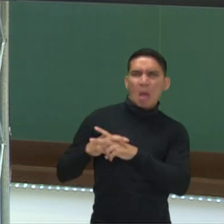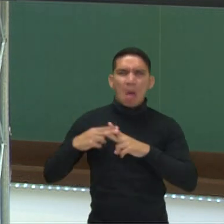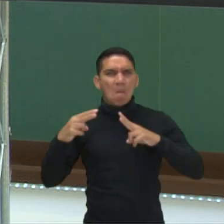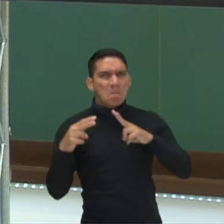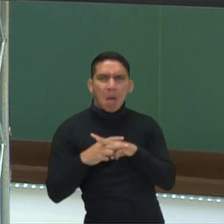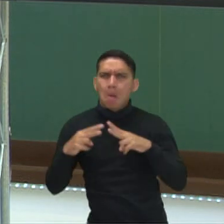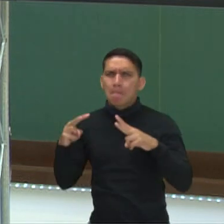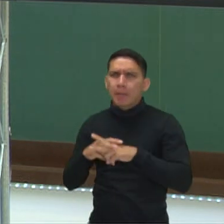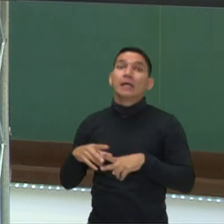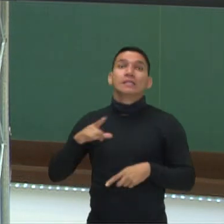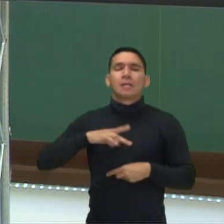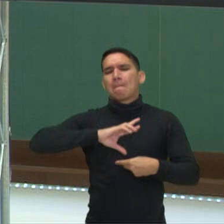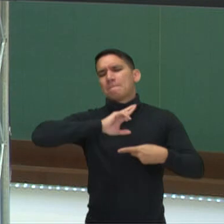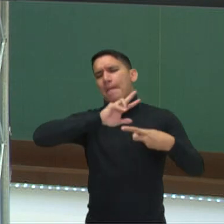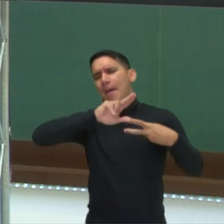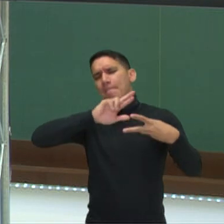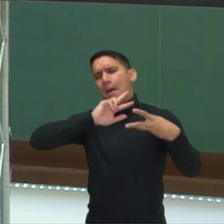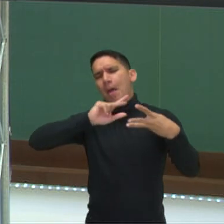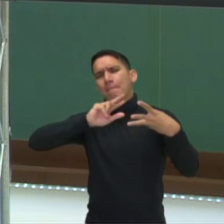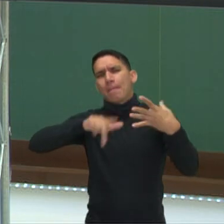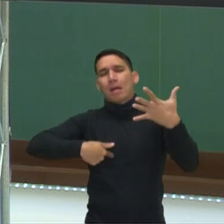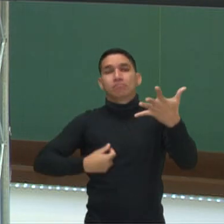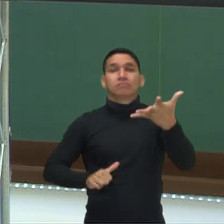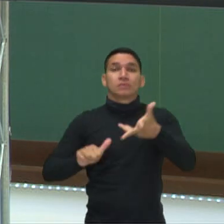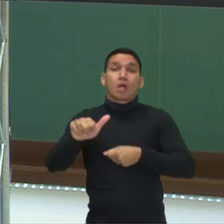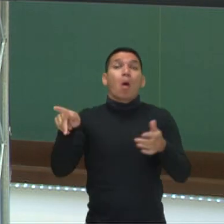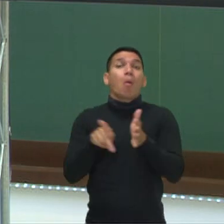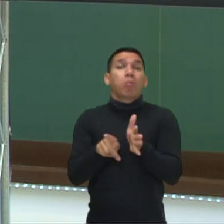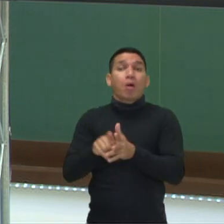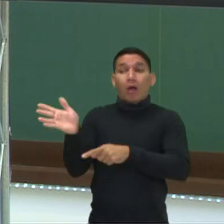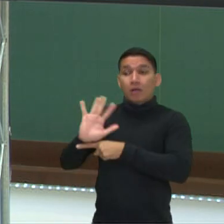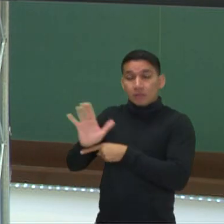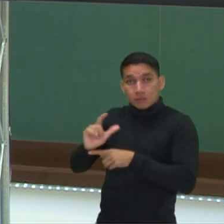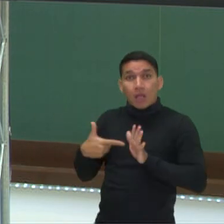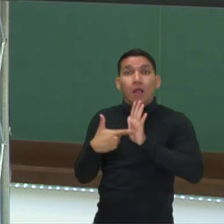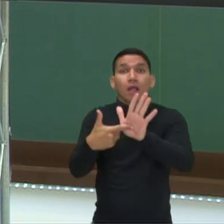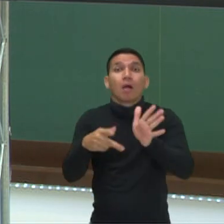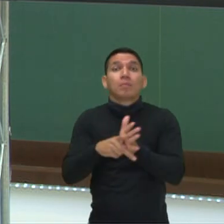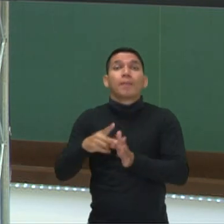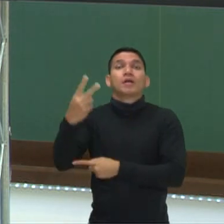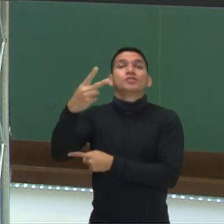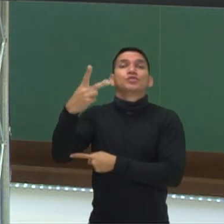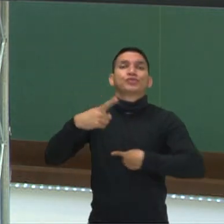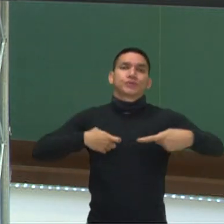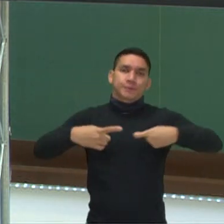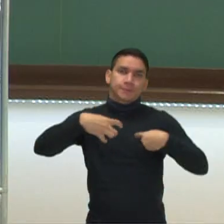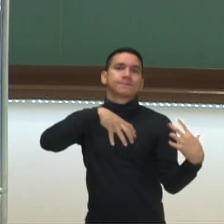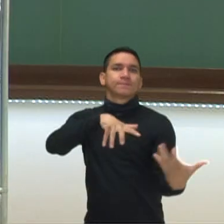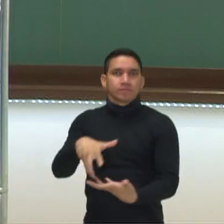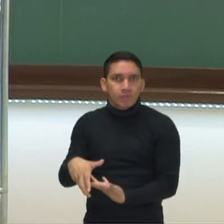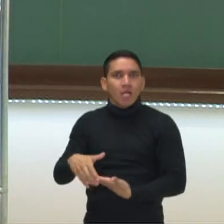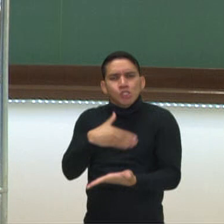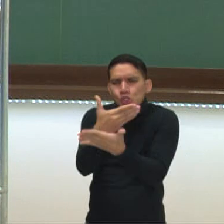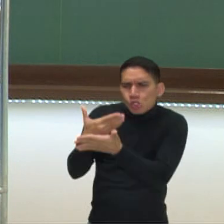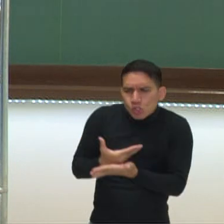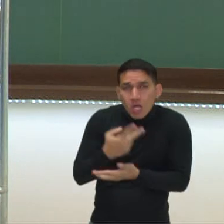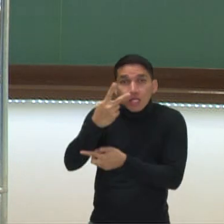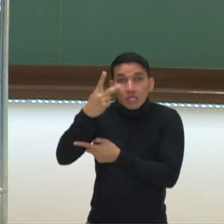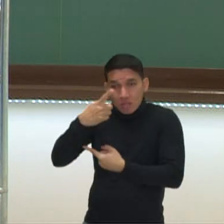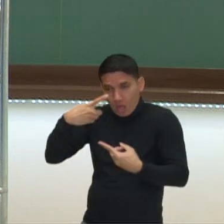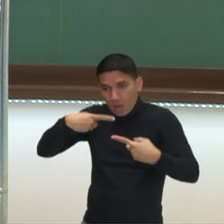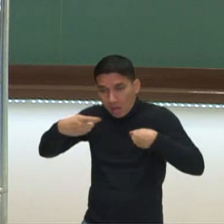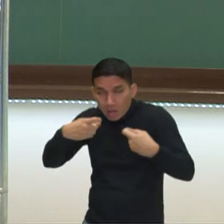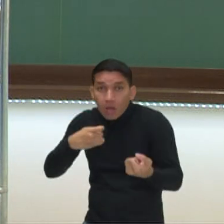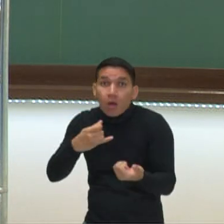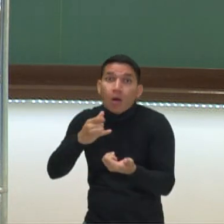tem aí inúmeros elementos retratados pelo cinema que tem como tema a Segunda Guerra Mundial. Estudar a Segunda Guerra Mundial através dos